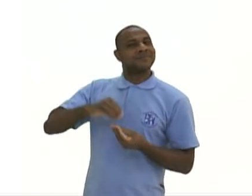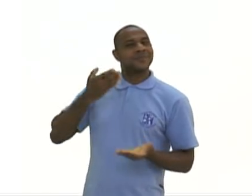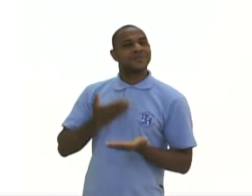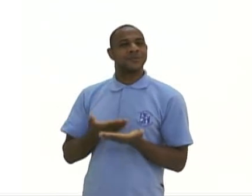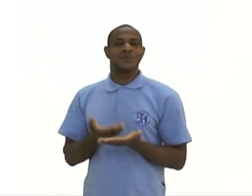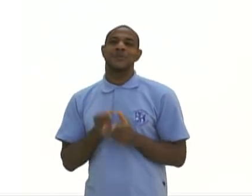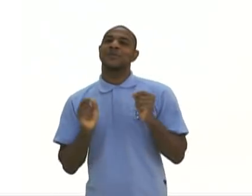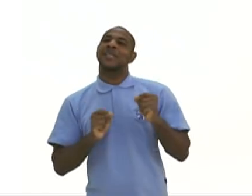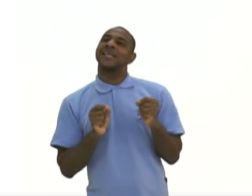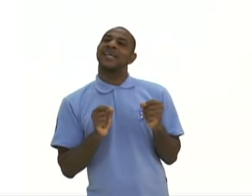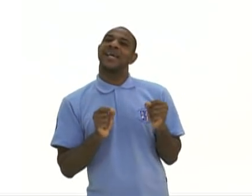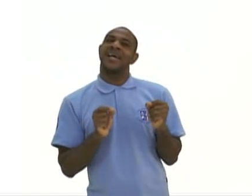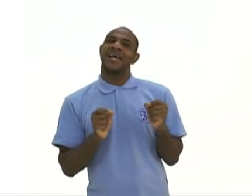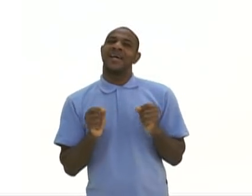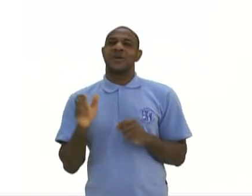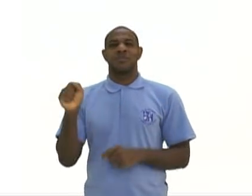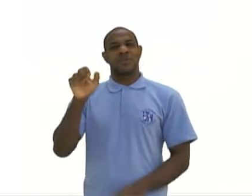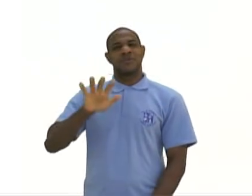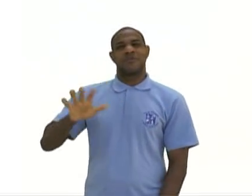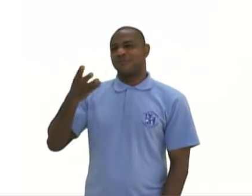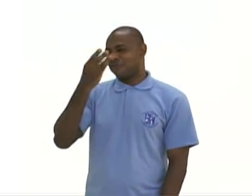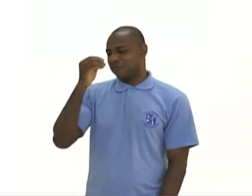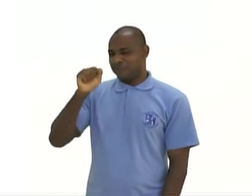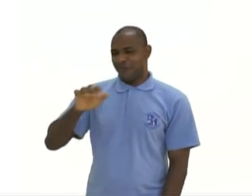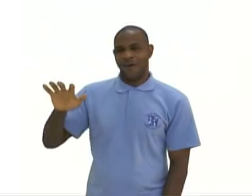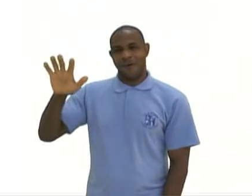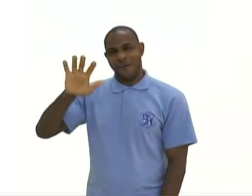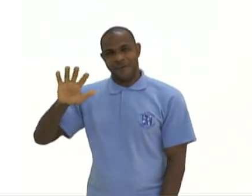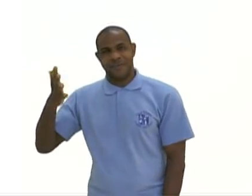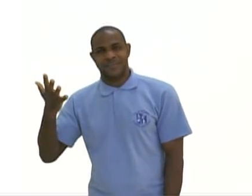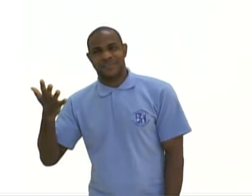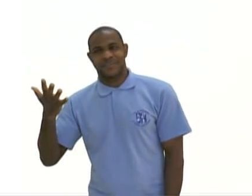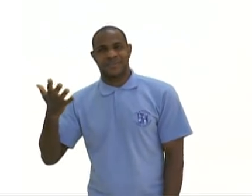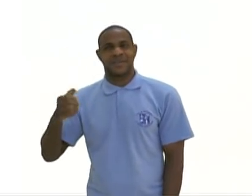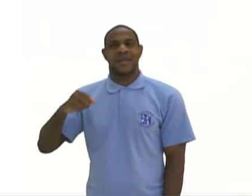umas imagens, né, do